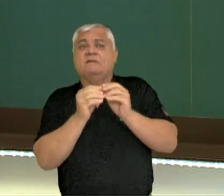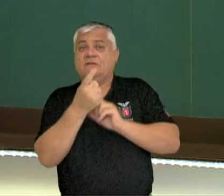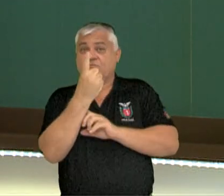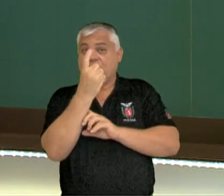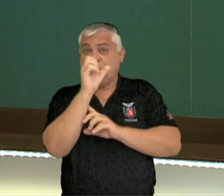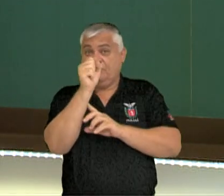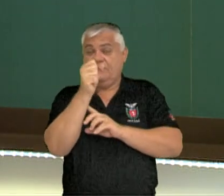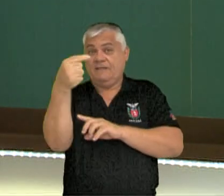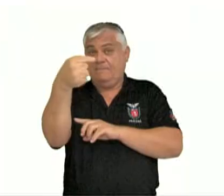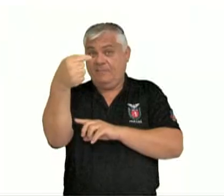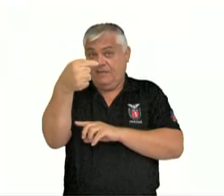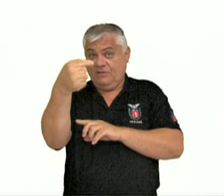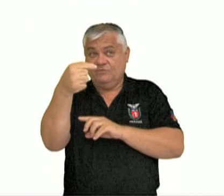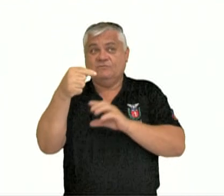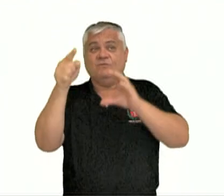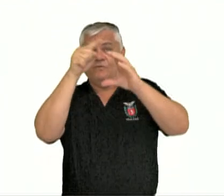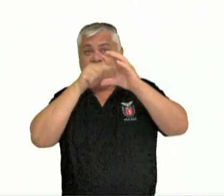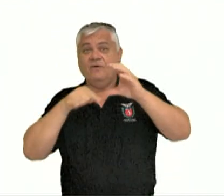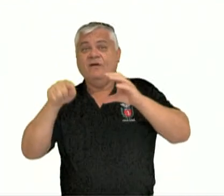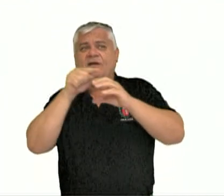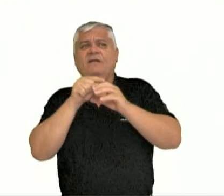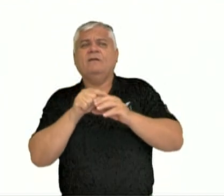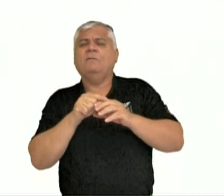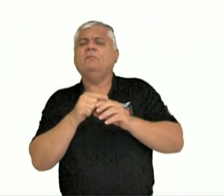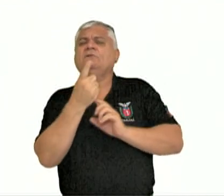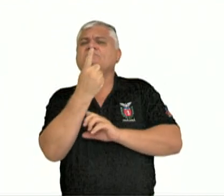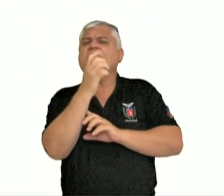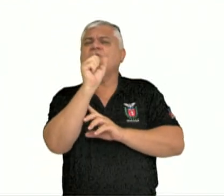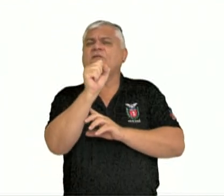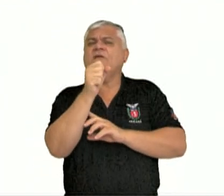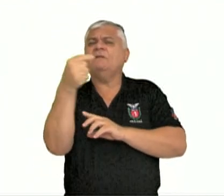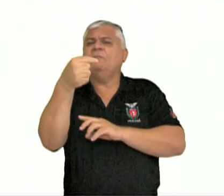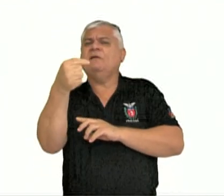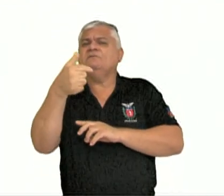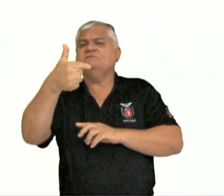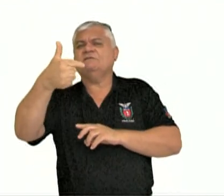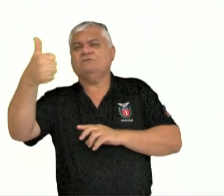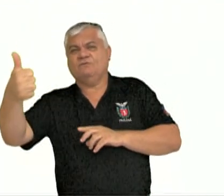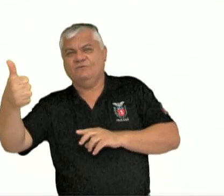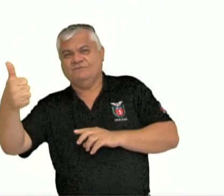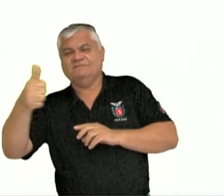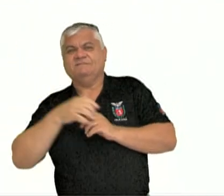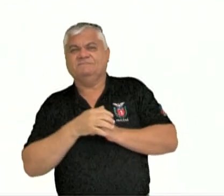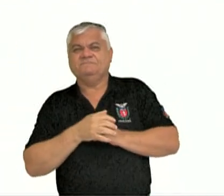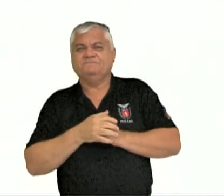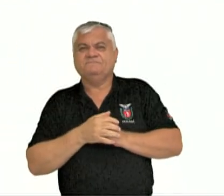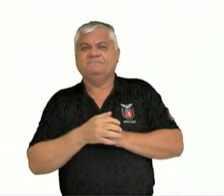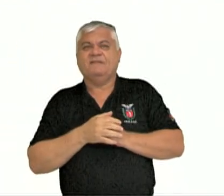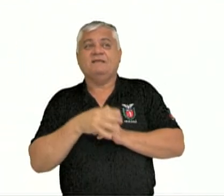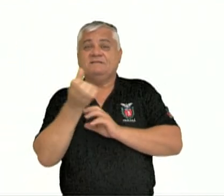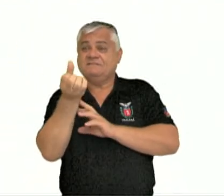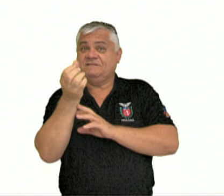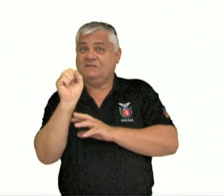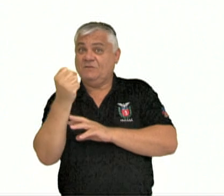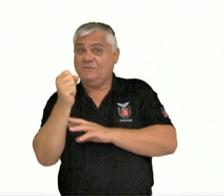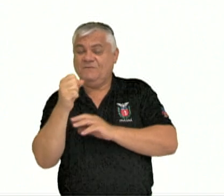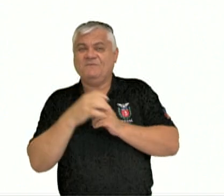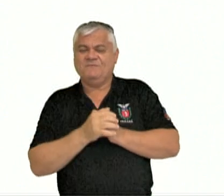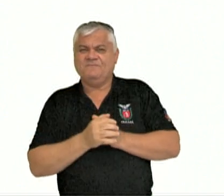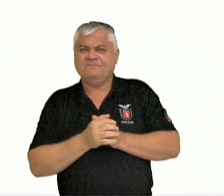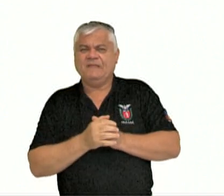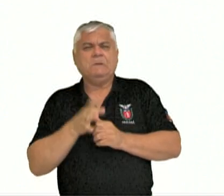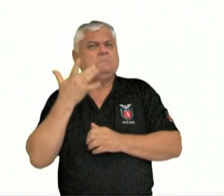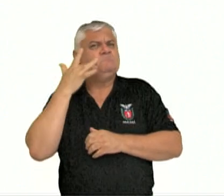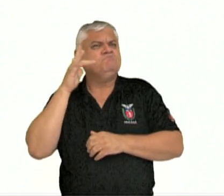180 menos o ângulo. Então, quando eu fiz 180 menos 112, eu encontrei o ângulo de 68 graus. Professor,